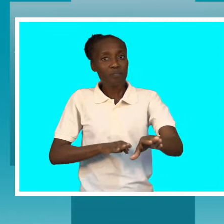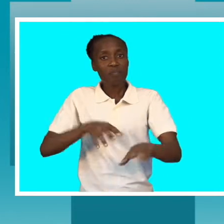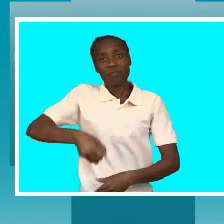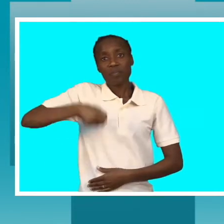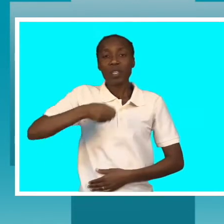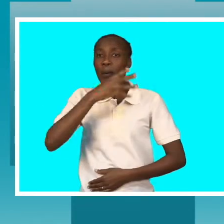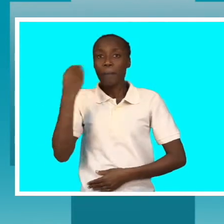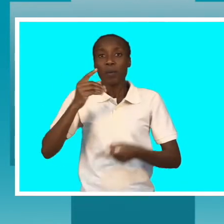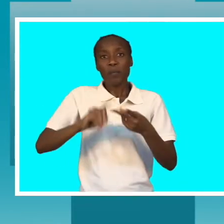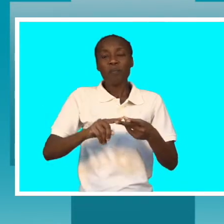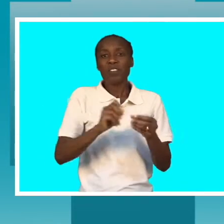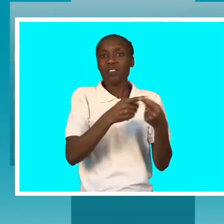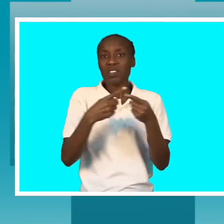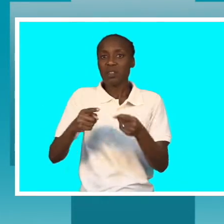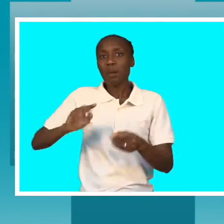Muita coisa.